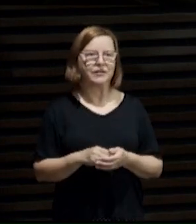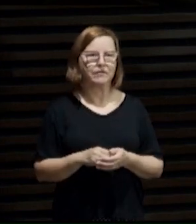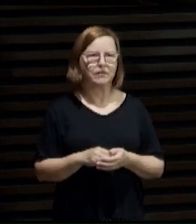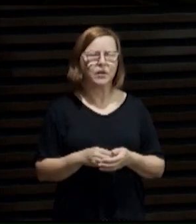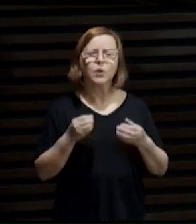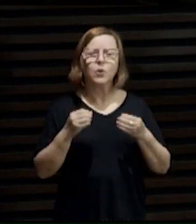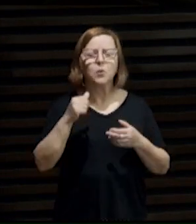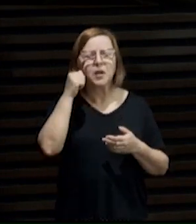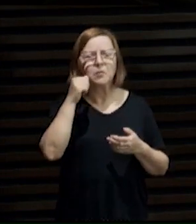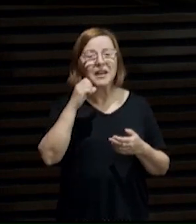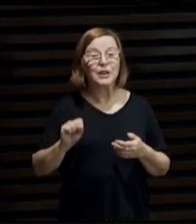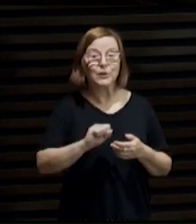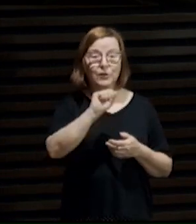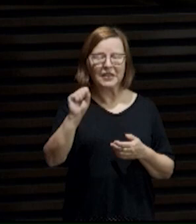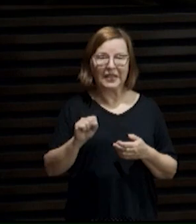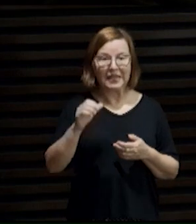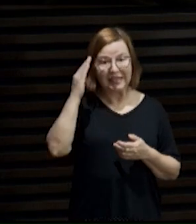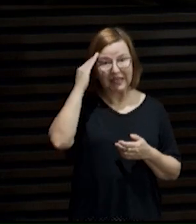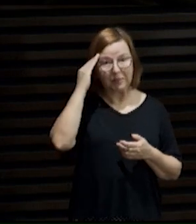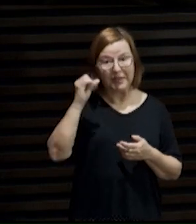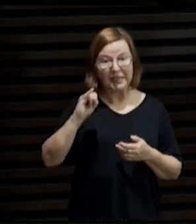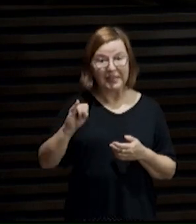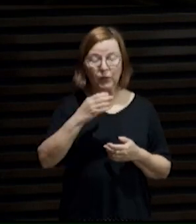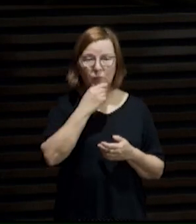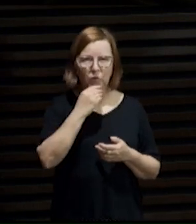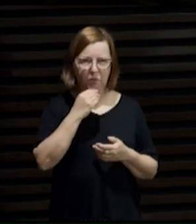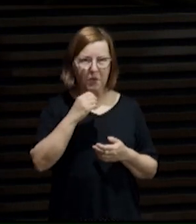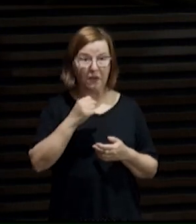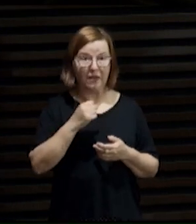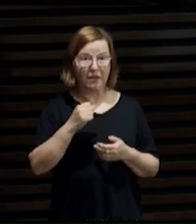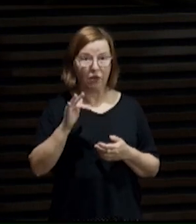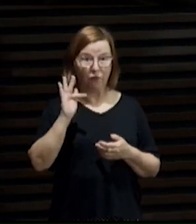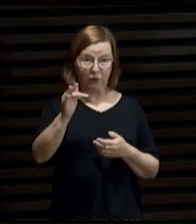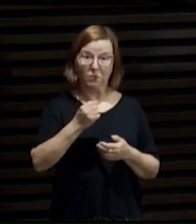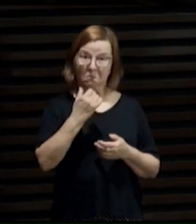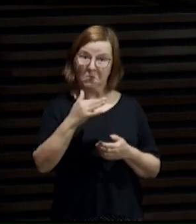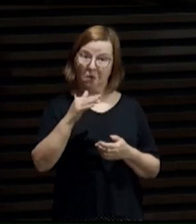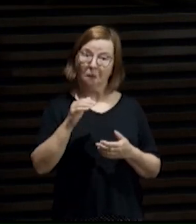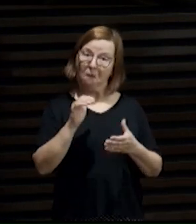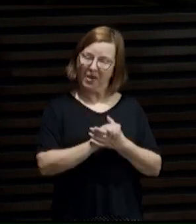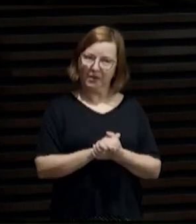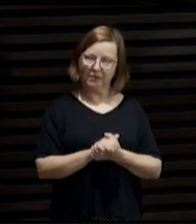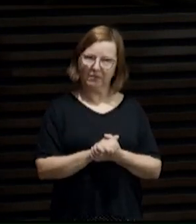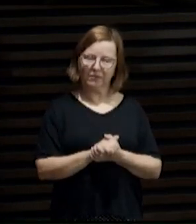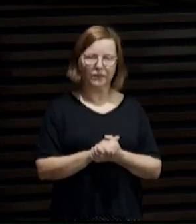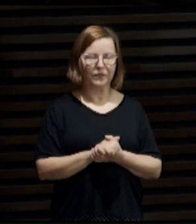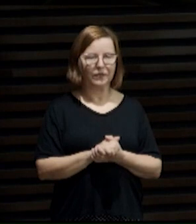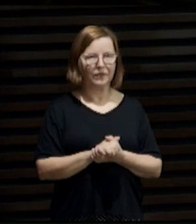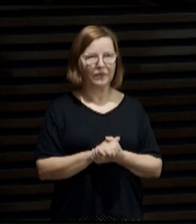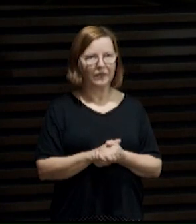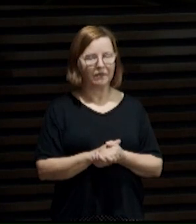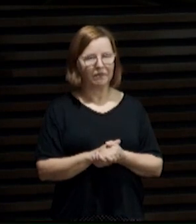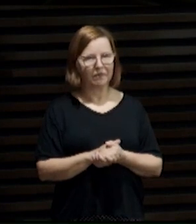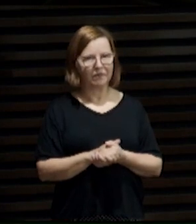mulher solteira sabe se um homem será um bom marido? Não é uma questão assim, eu sinto. Existem